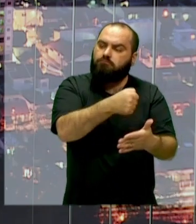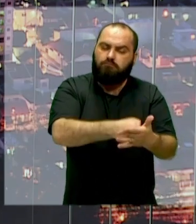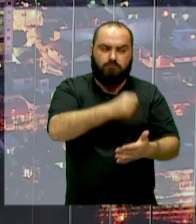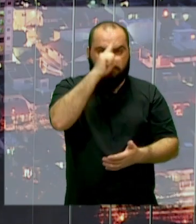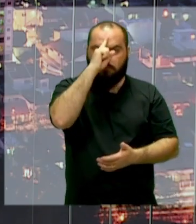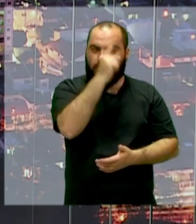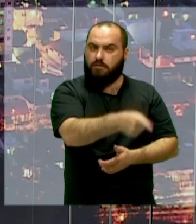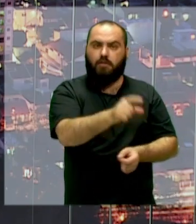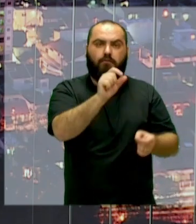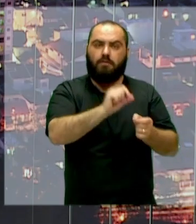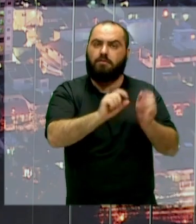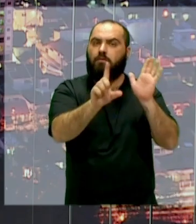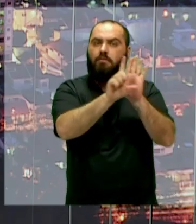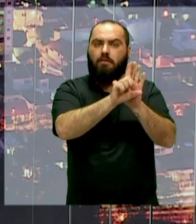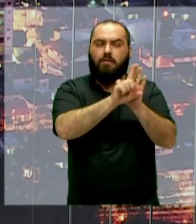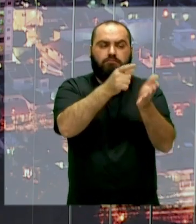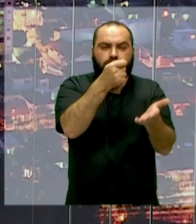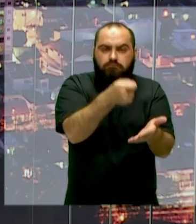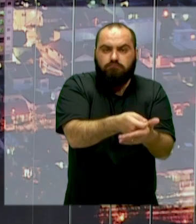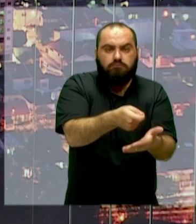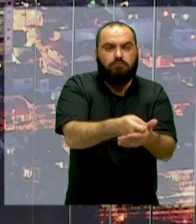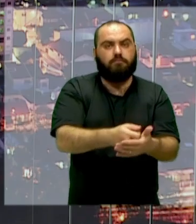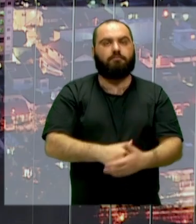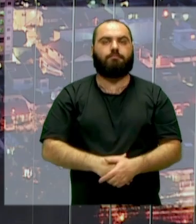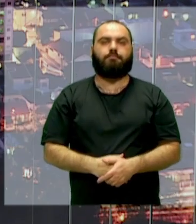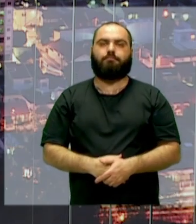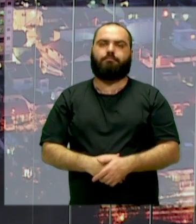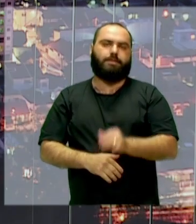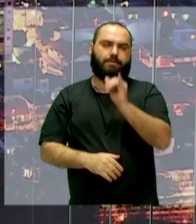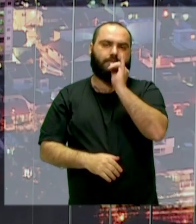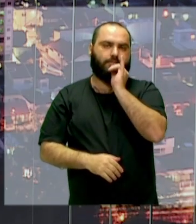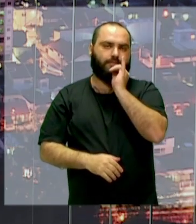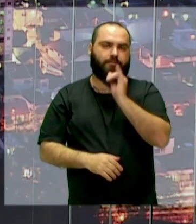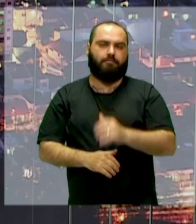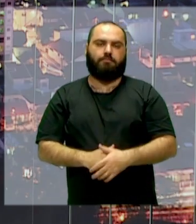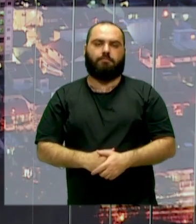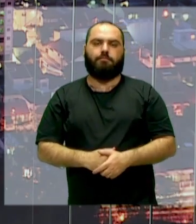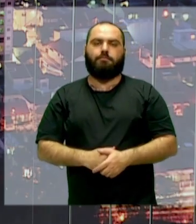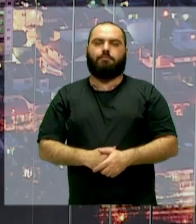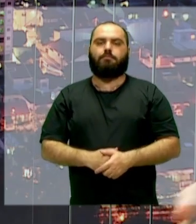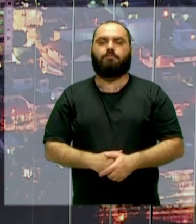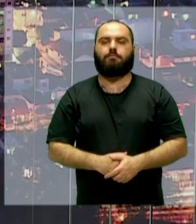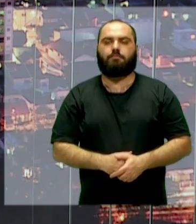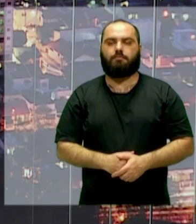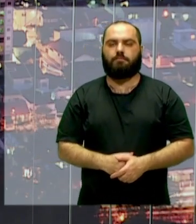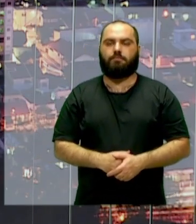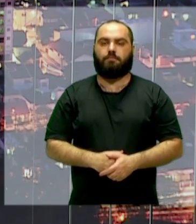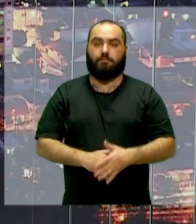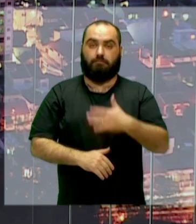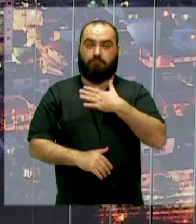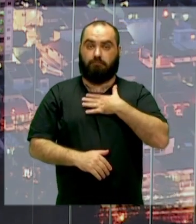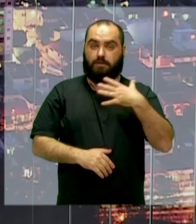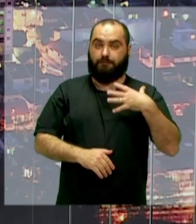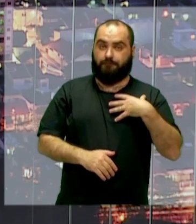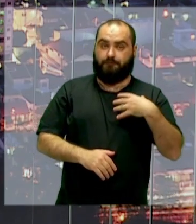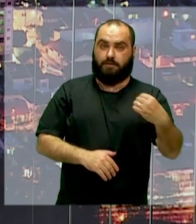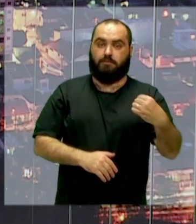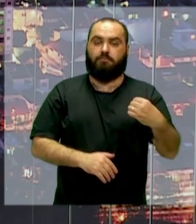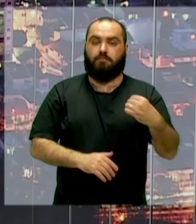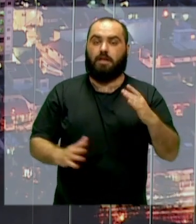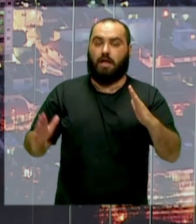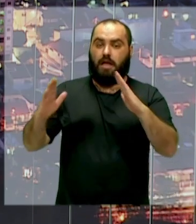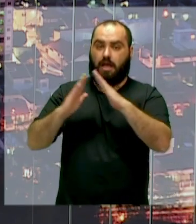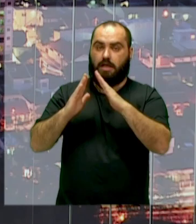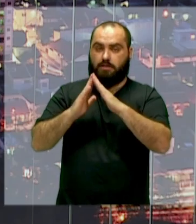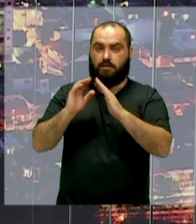norma eu tô te falando isso porque por exemplo a eu tenho uma da da a minha filha a mais velha ela tá